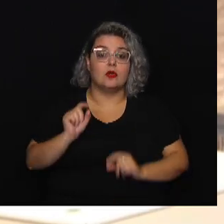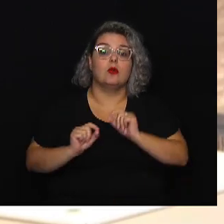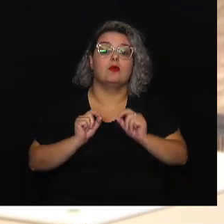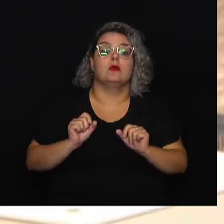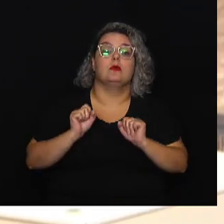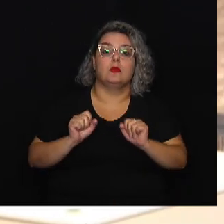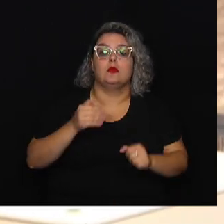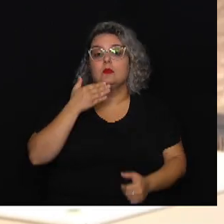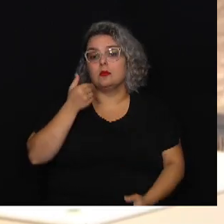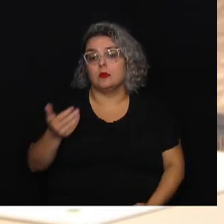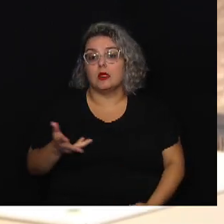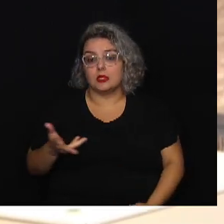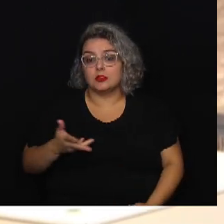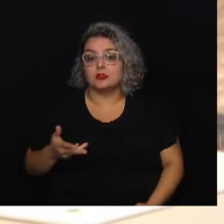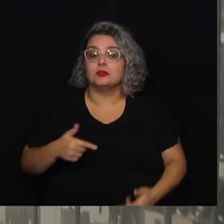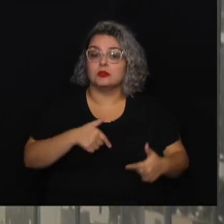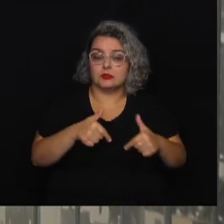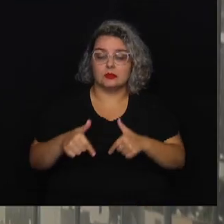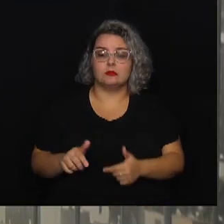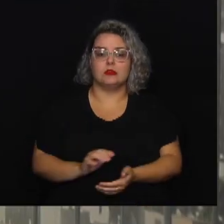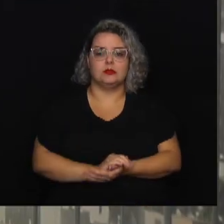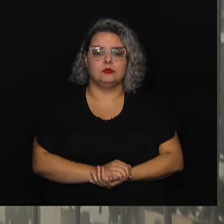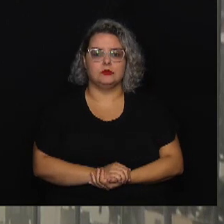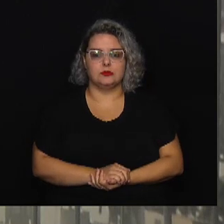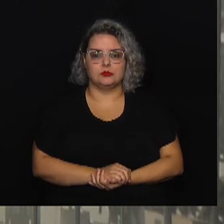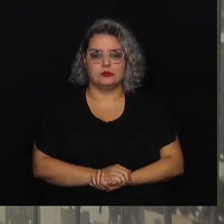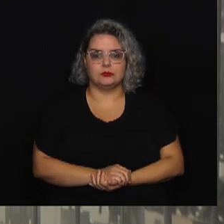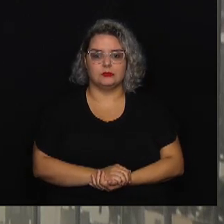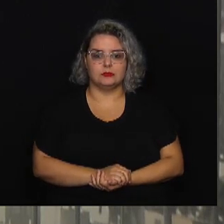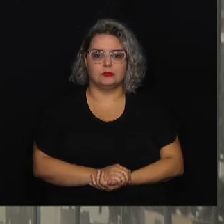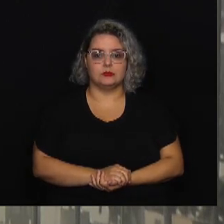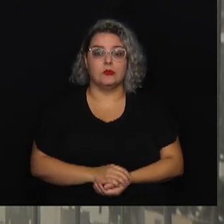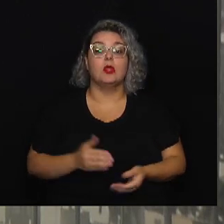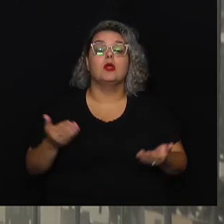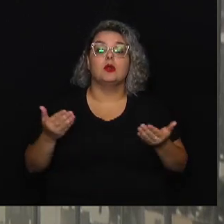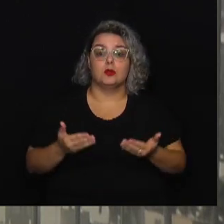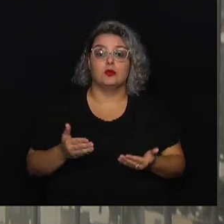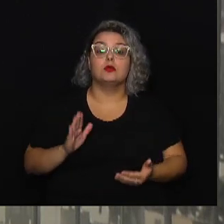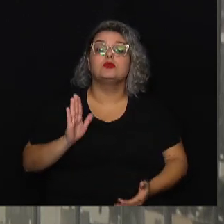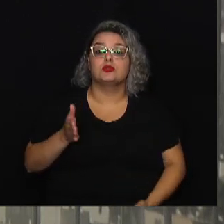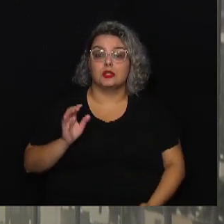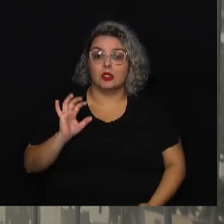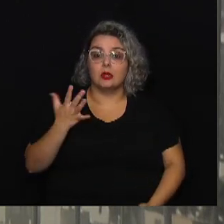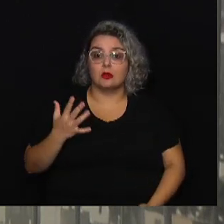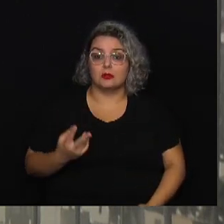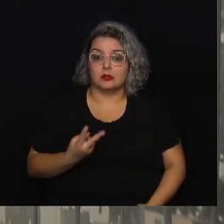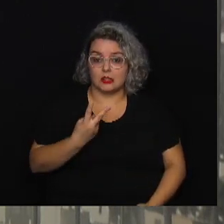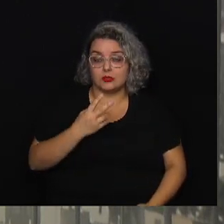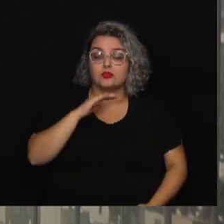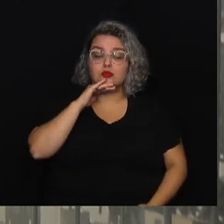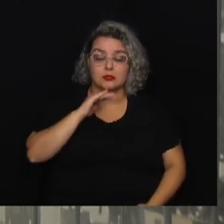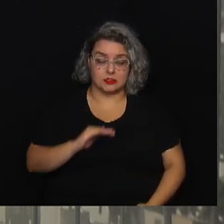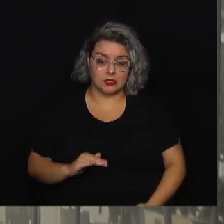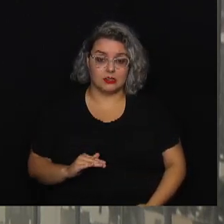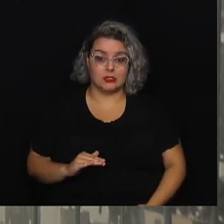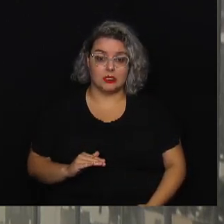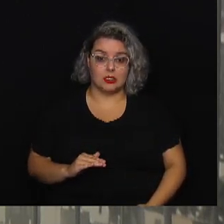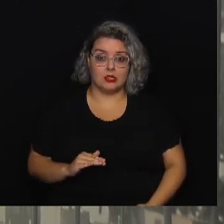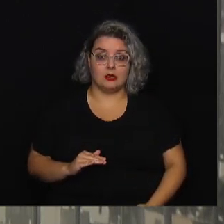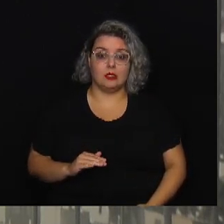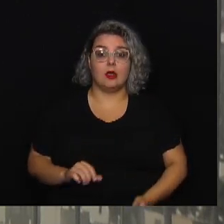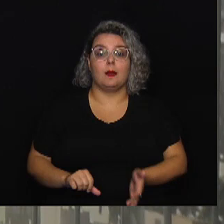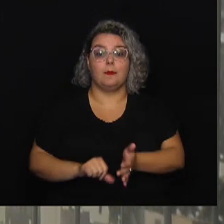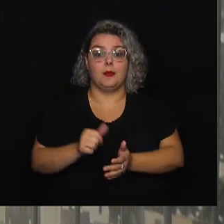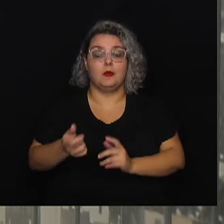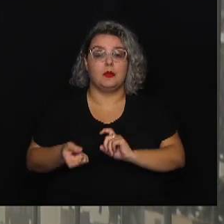nela para agilizar os trabalhos. E hoje já acontece, a partir das 2h da tarde, a